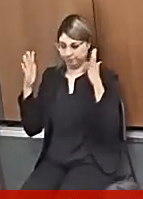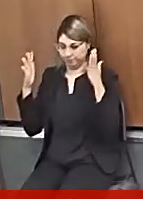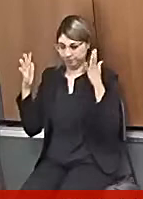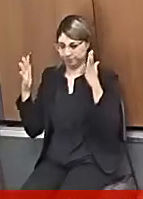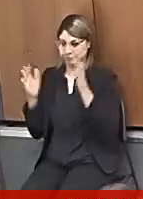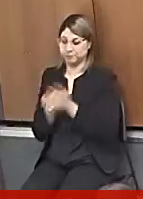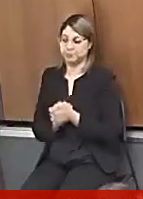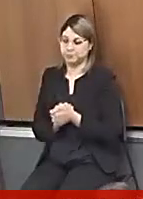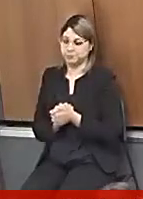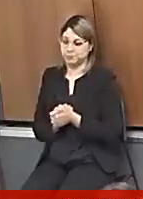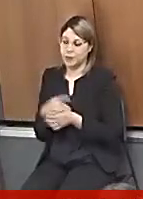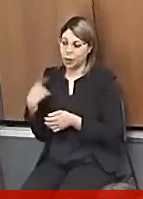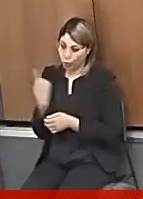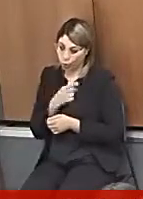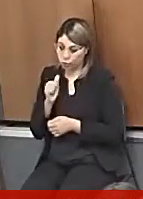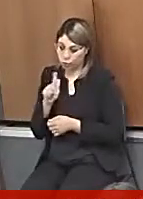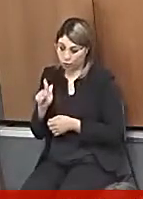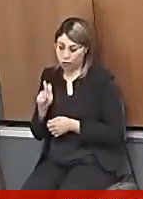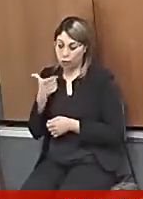josé